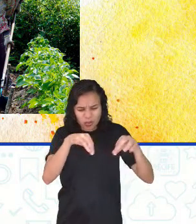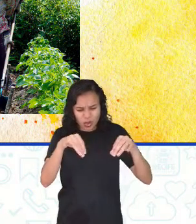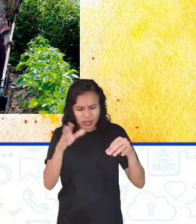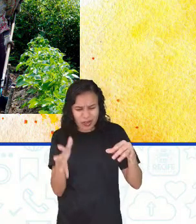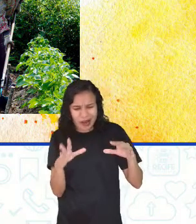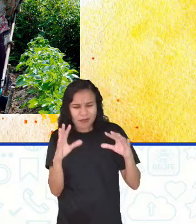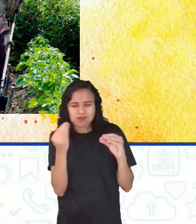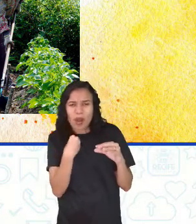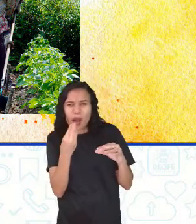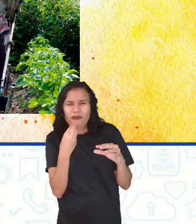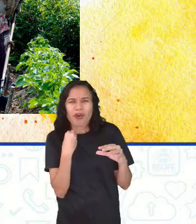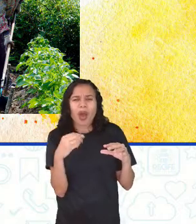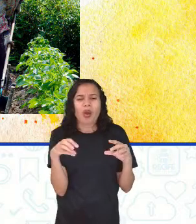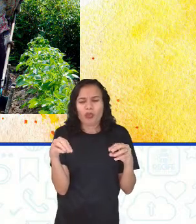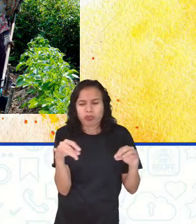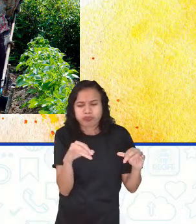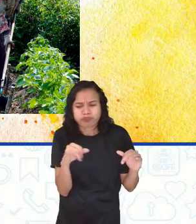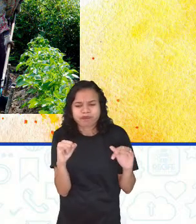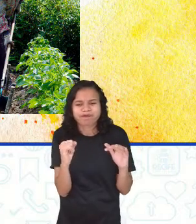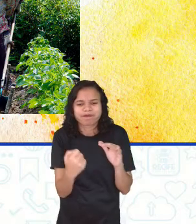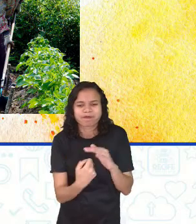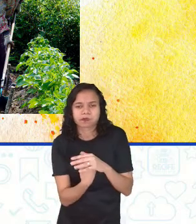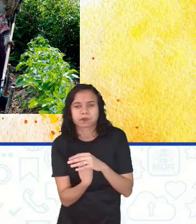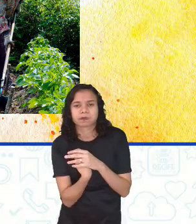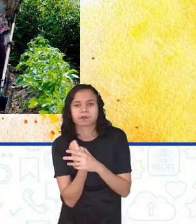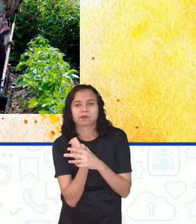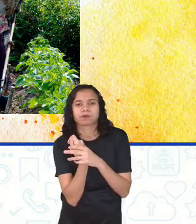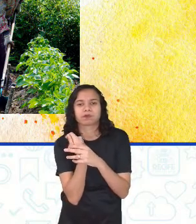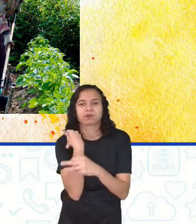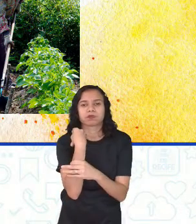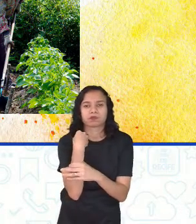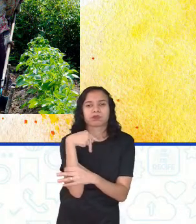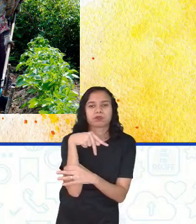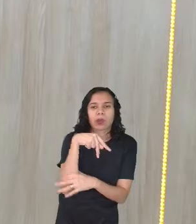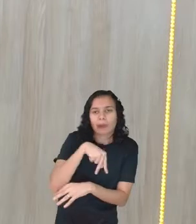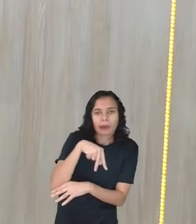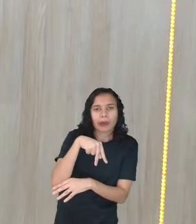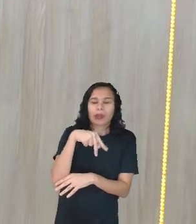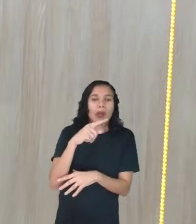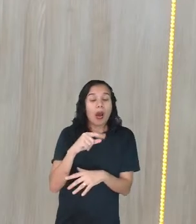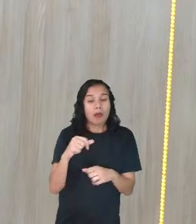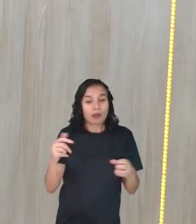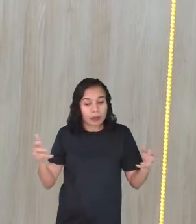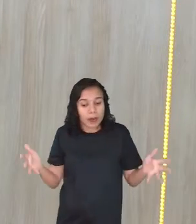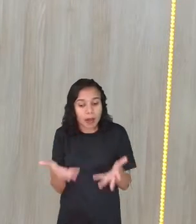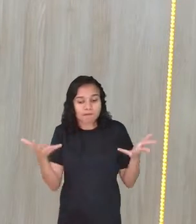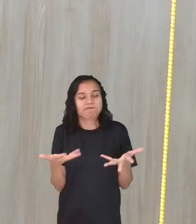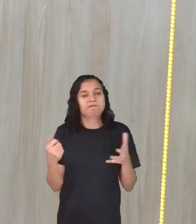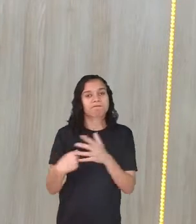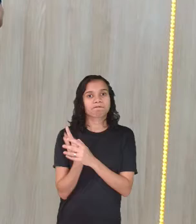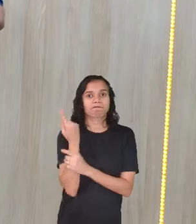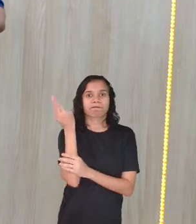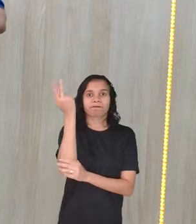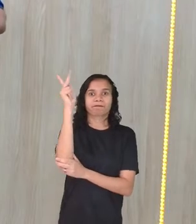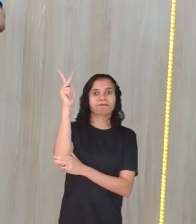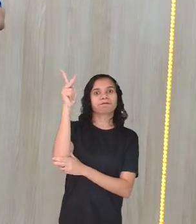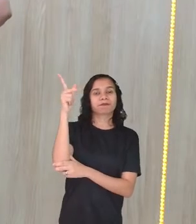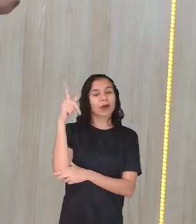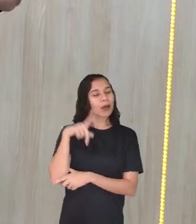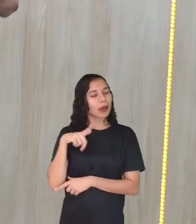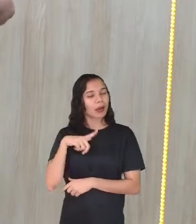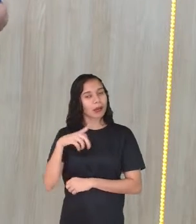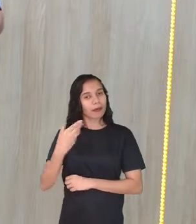não é? Pobre em nutrientes. Então, o solo pobre em nutrientes não vai ter condições de suprir as necessidades que aquela planta